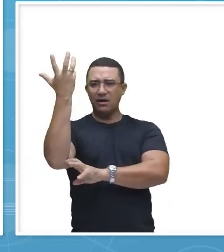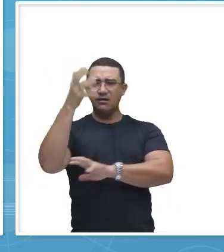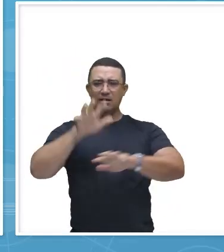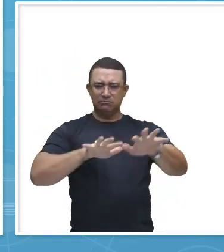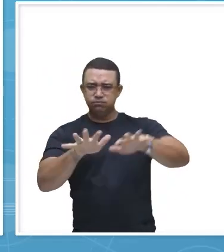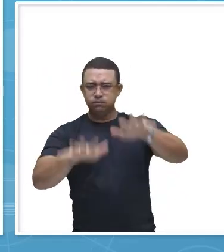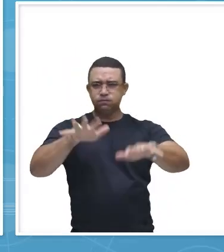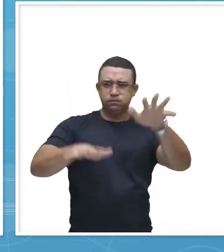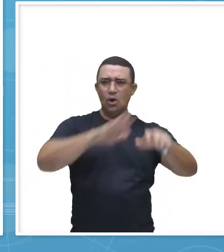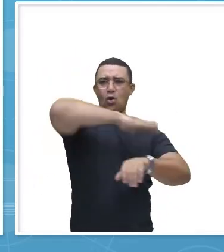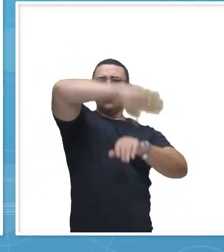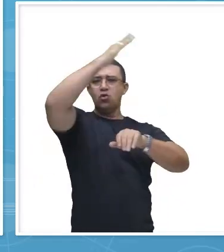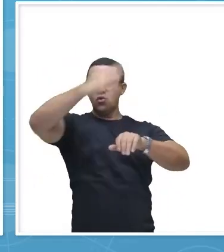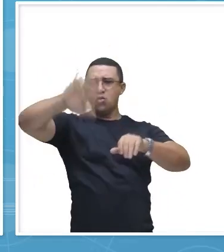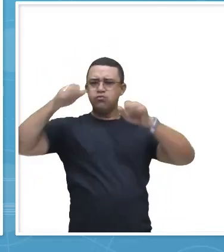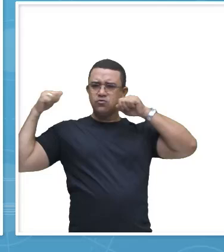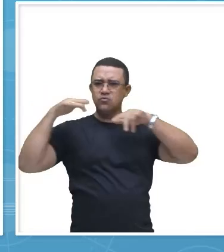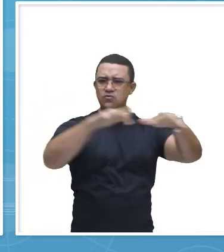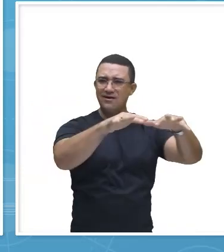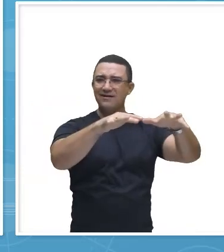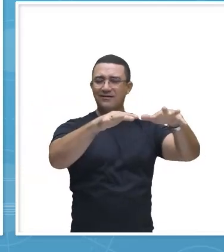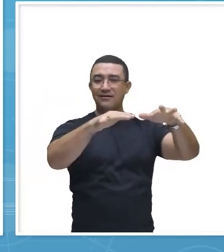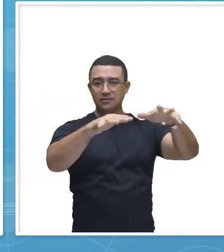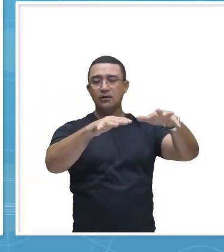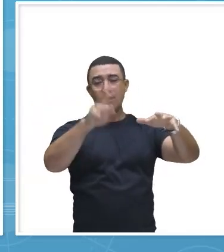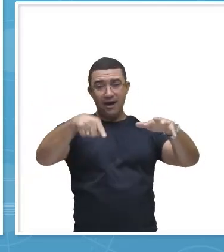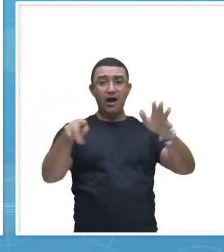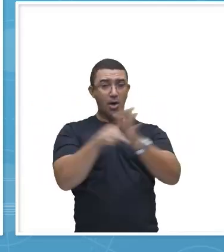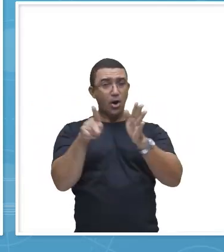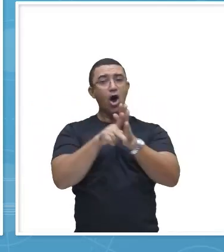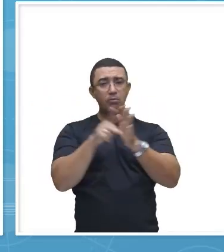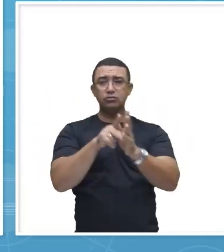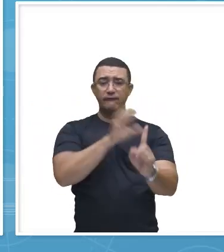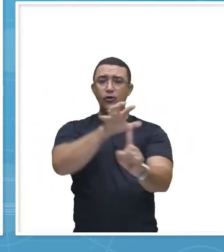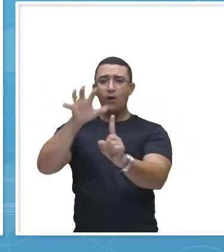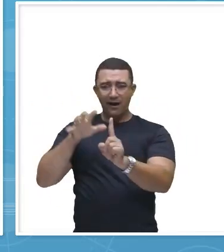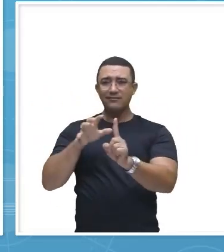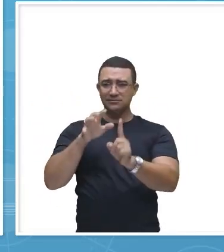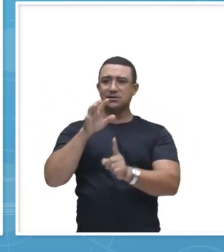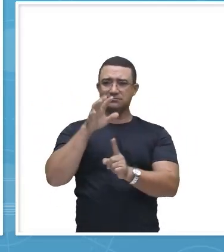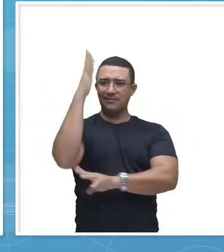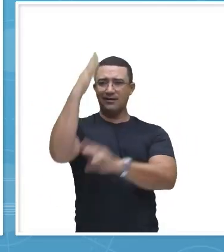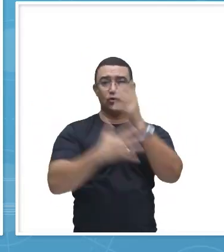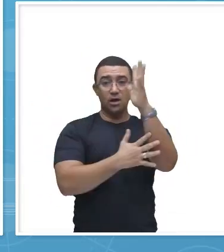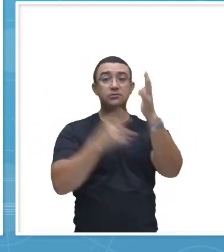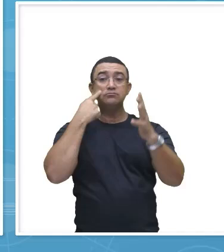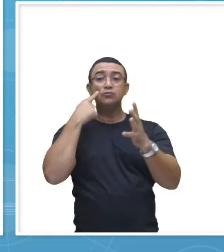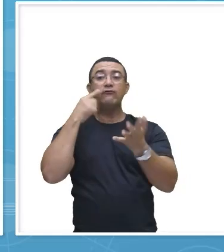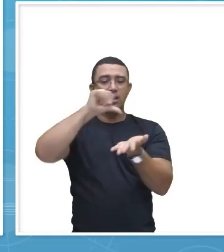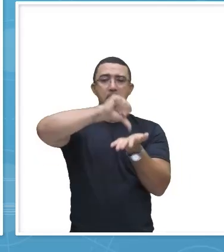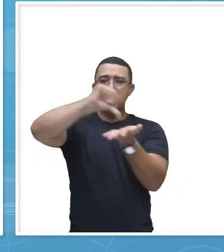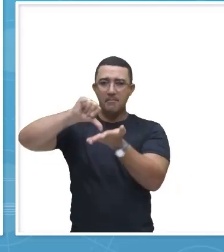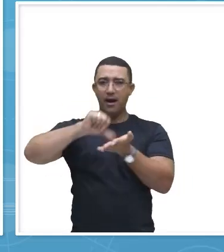ondas gigantes, entre outros. Observe essa imagem, que legal para nós. Nós temos aí um mapa do Brasil, né? Essas